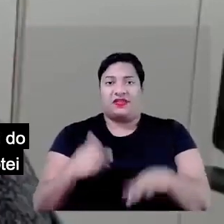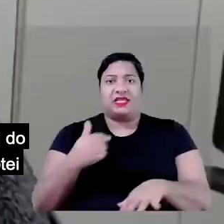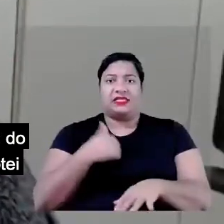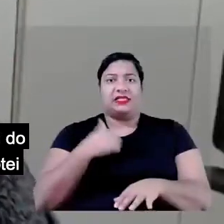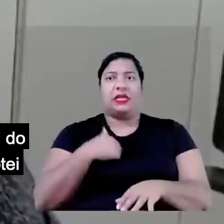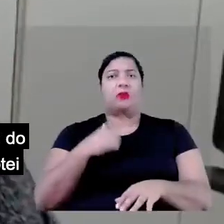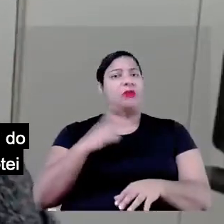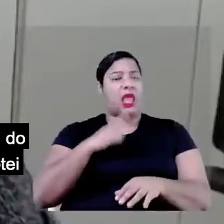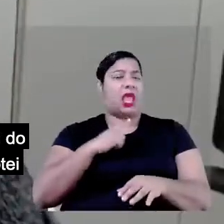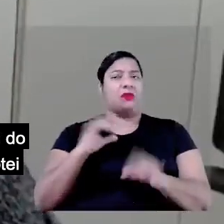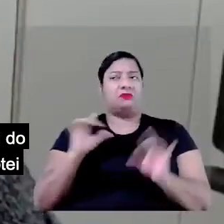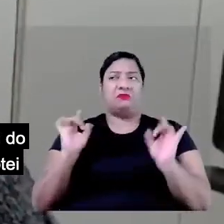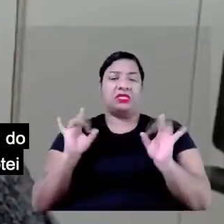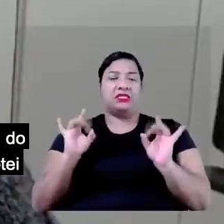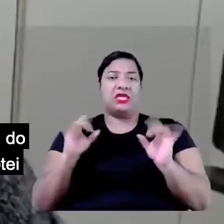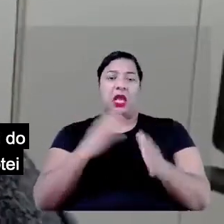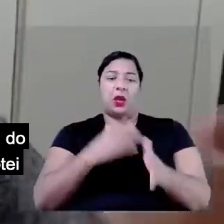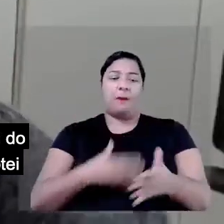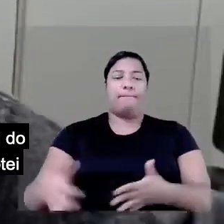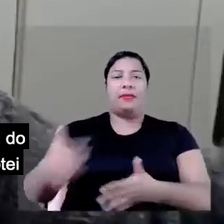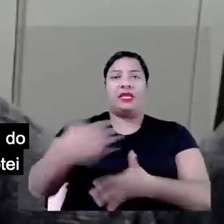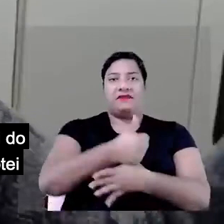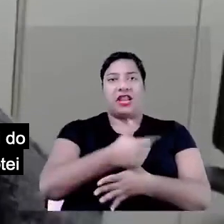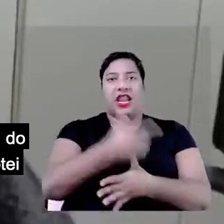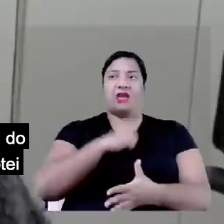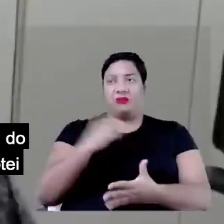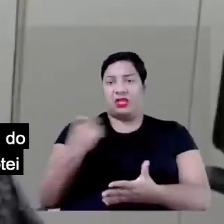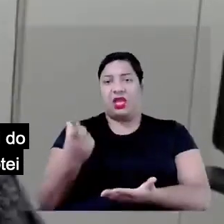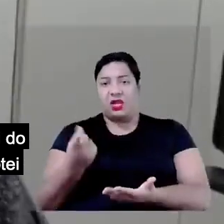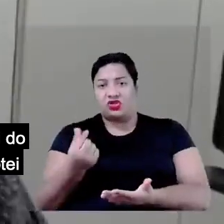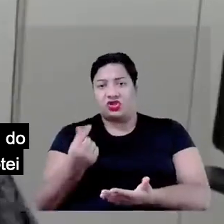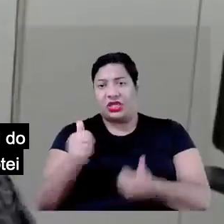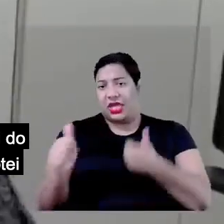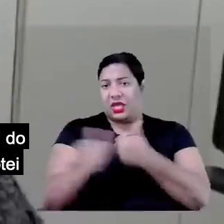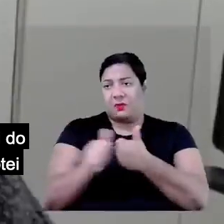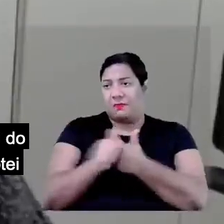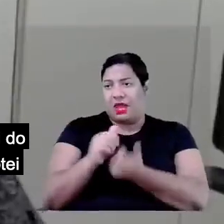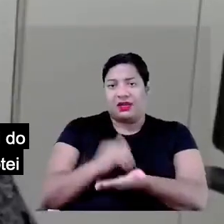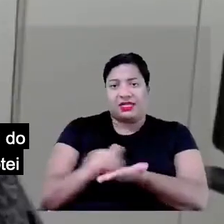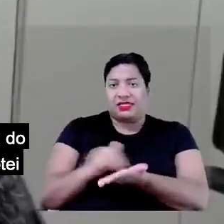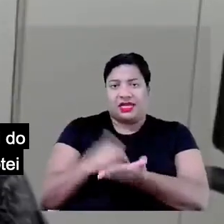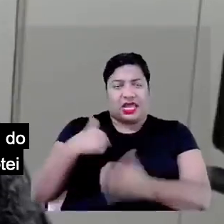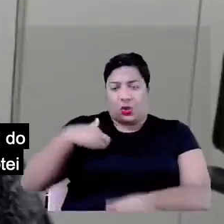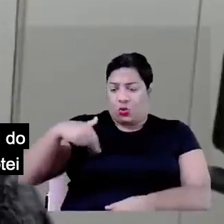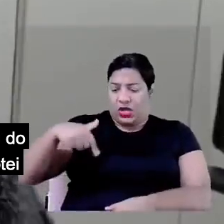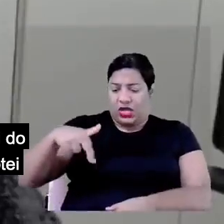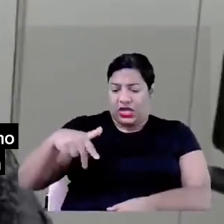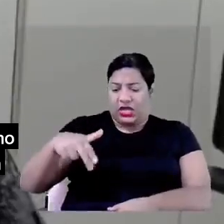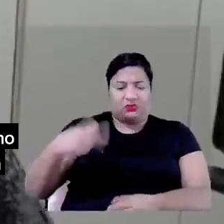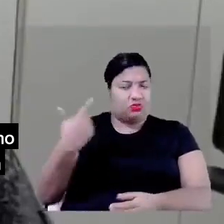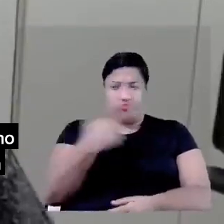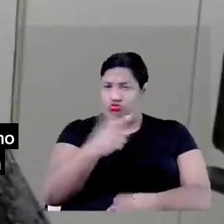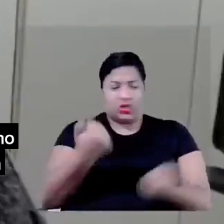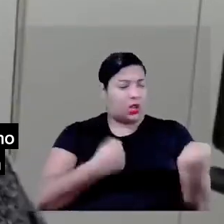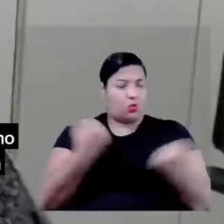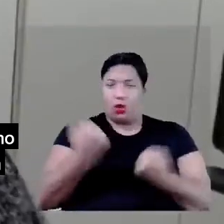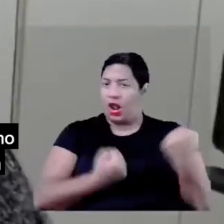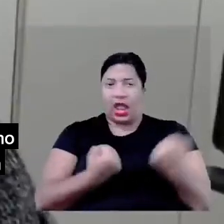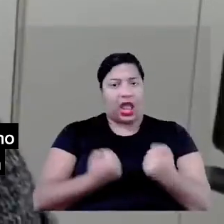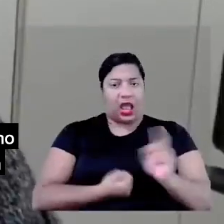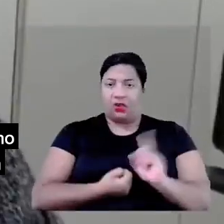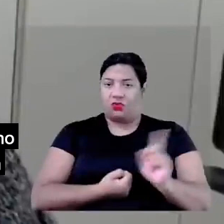ter uma condição econômica. Eu moro aqui do lado da secretaria, eu venho a pé, eu não tenho carro, eu optei por não